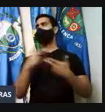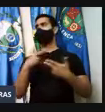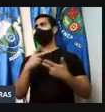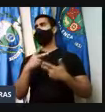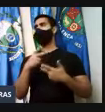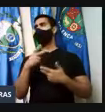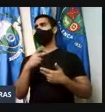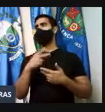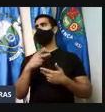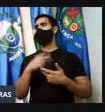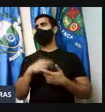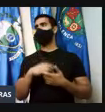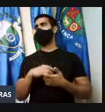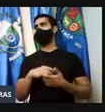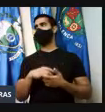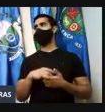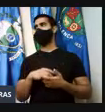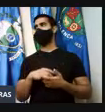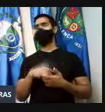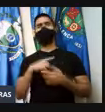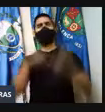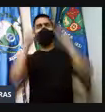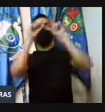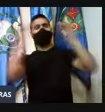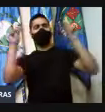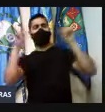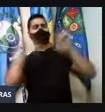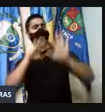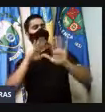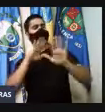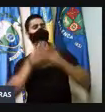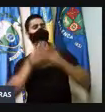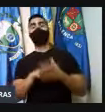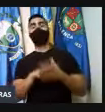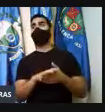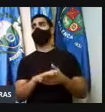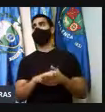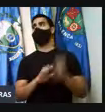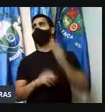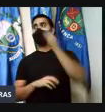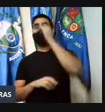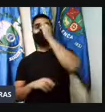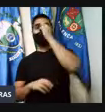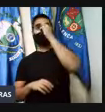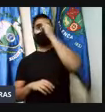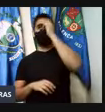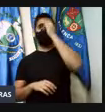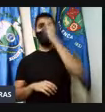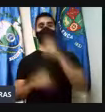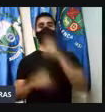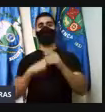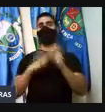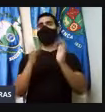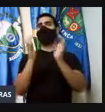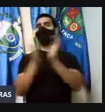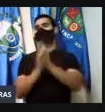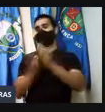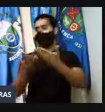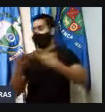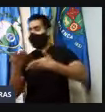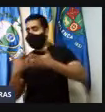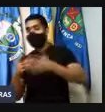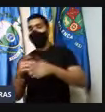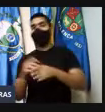do fio de alta tensão, vereador Saulo. A gente veio para cá, a comissão de articulação lá